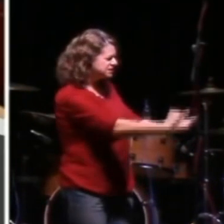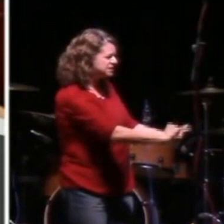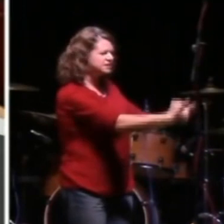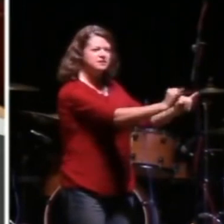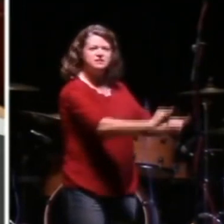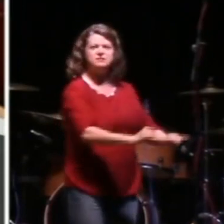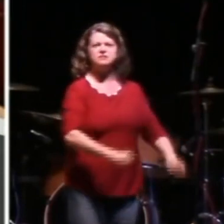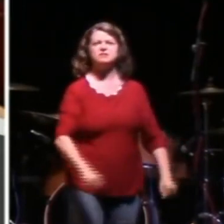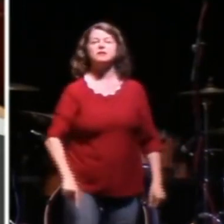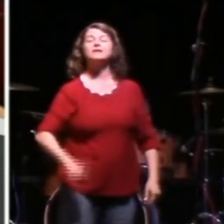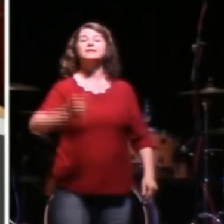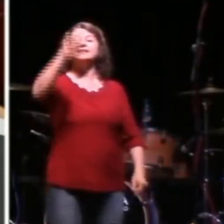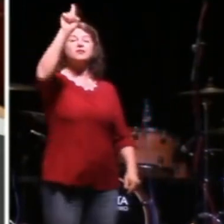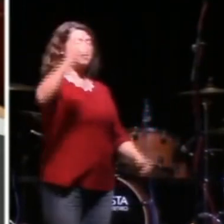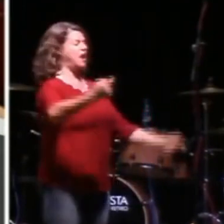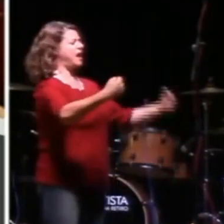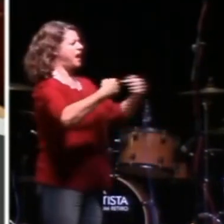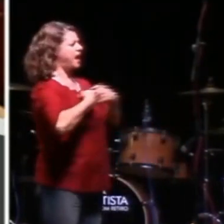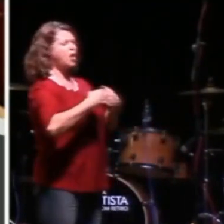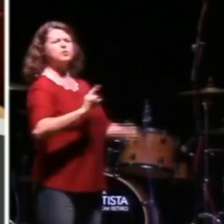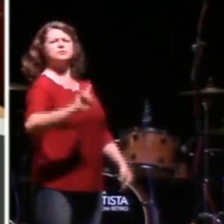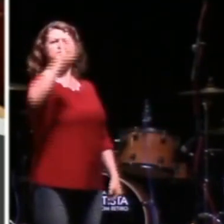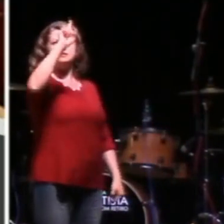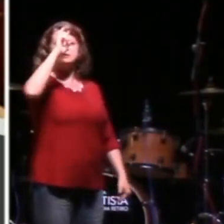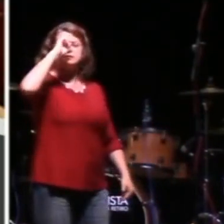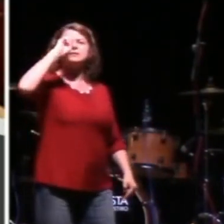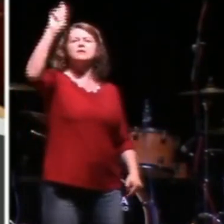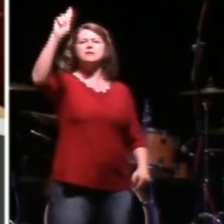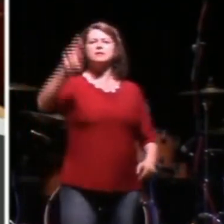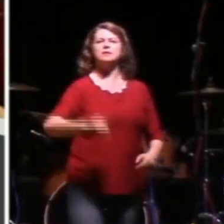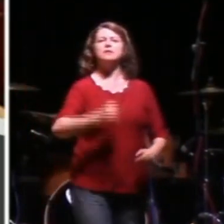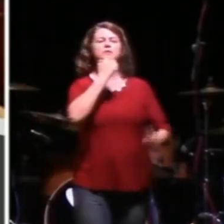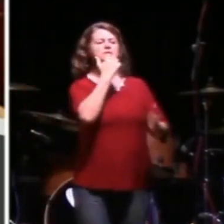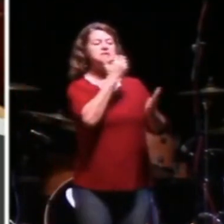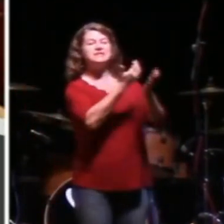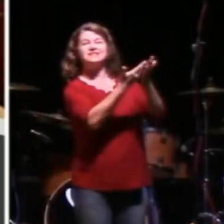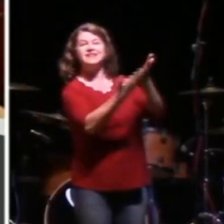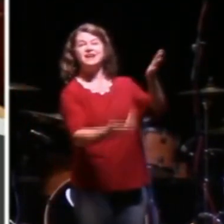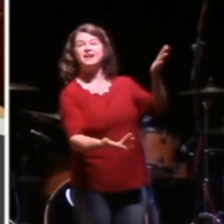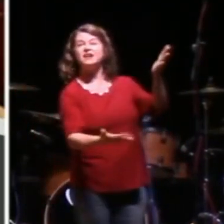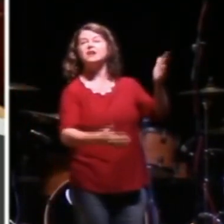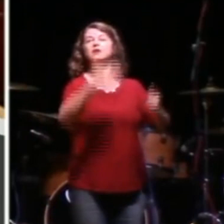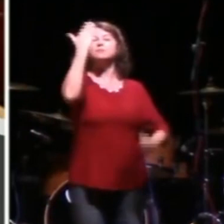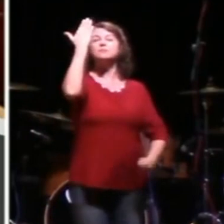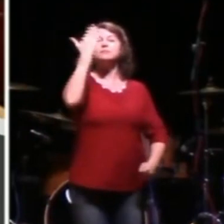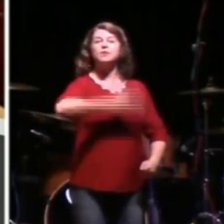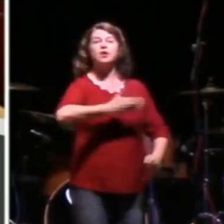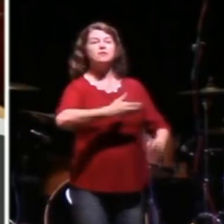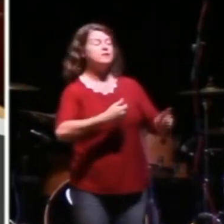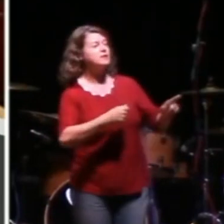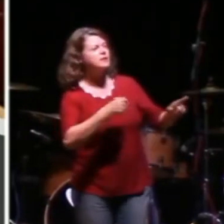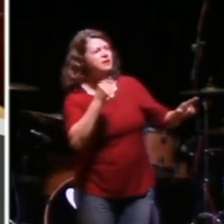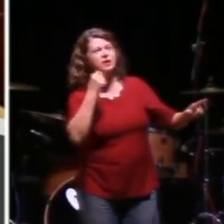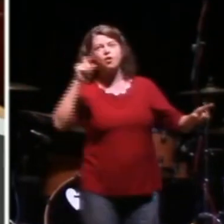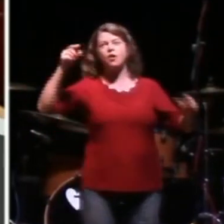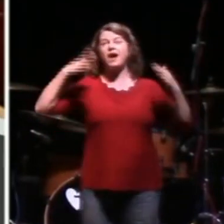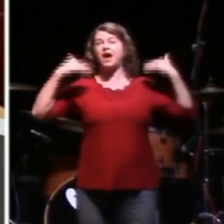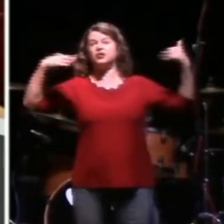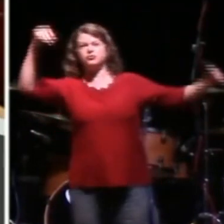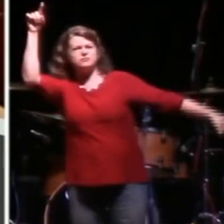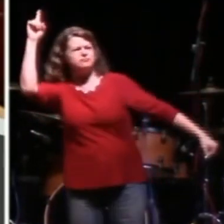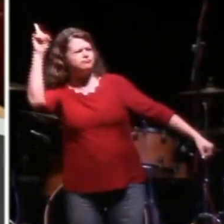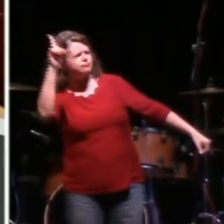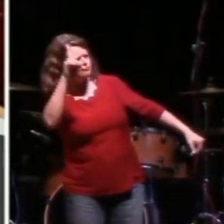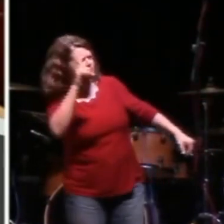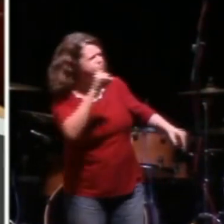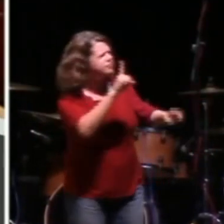eu sou o senhor o sangue será um sinal para indicar as casas em que vocês tiverem querem quando eu